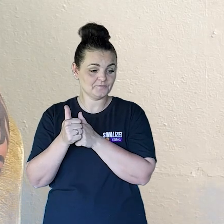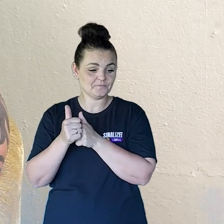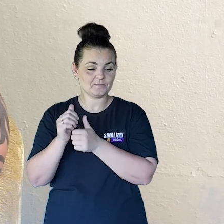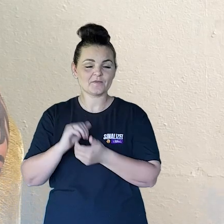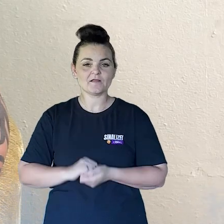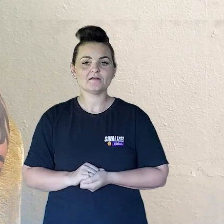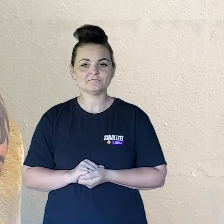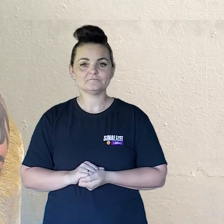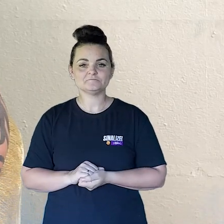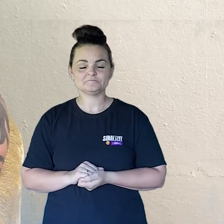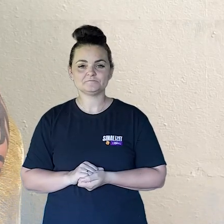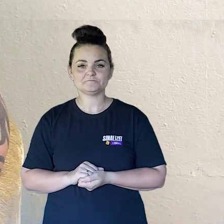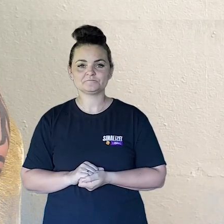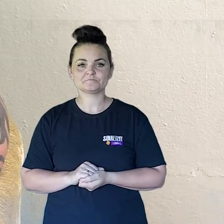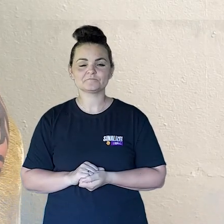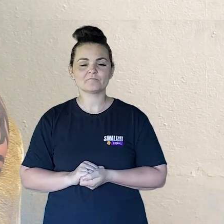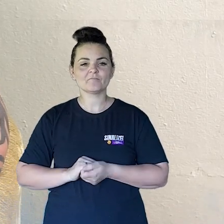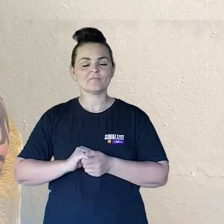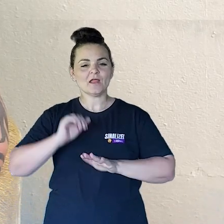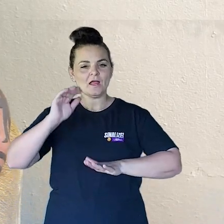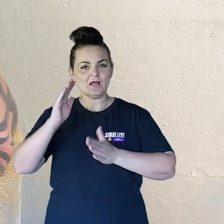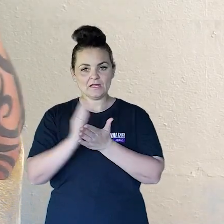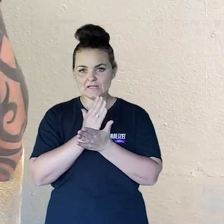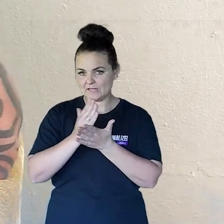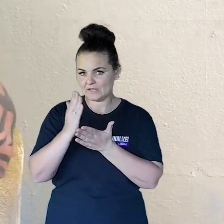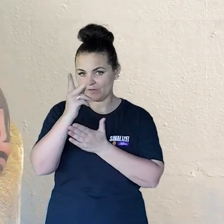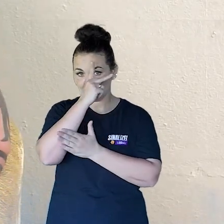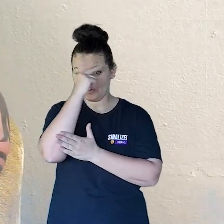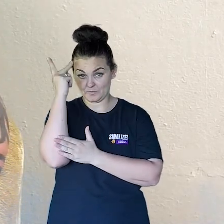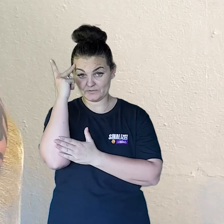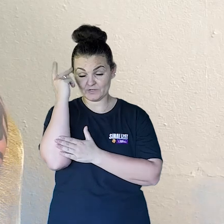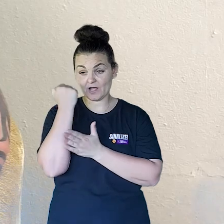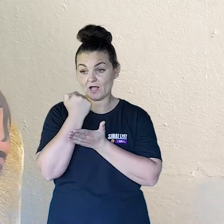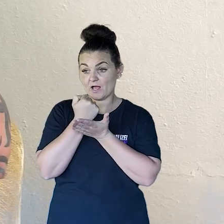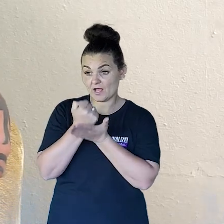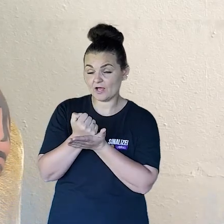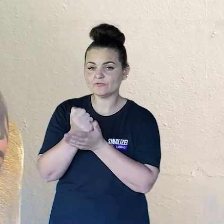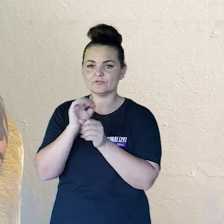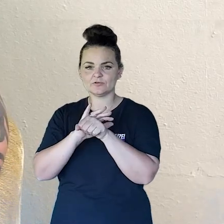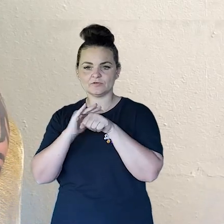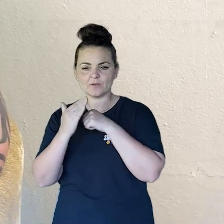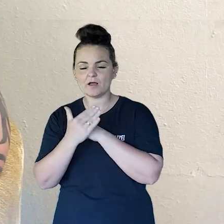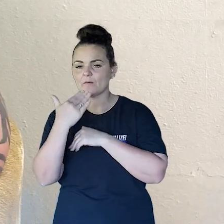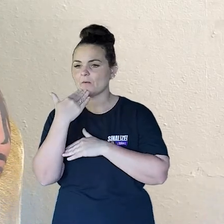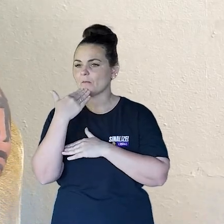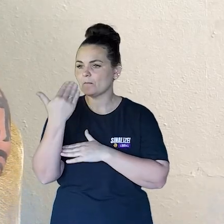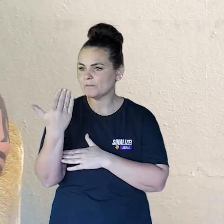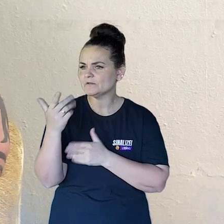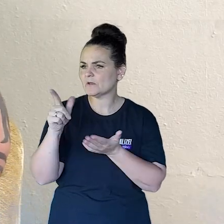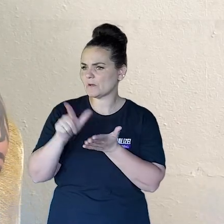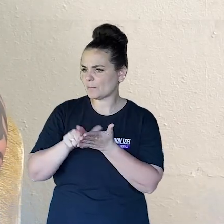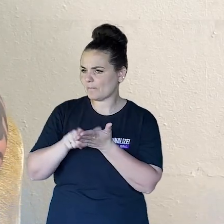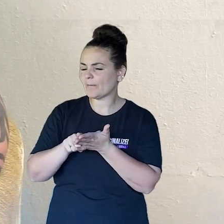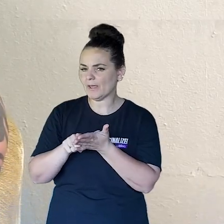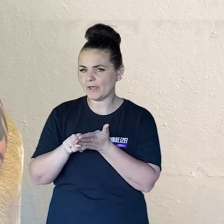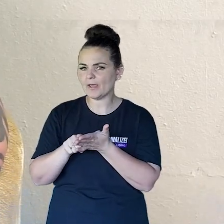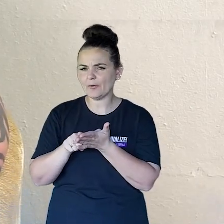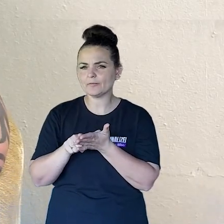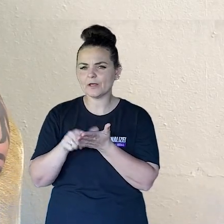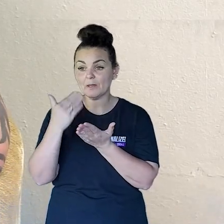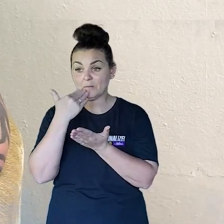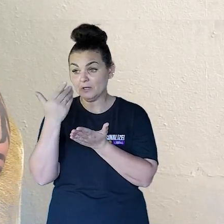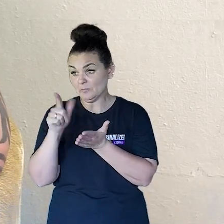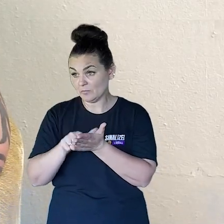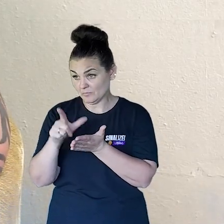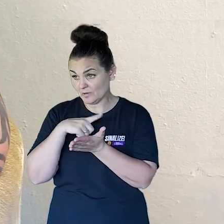E no meu caso, algumas pessoas me ajudaram nos bairros, pediam material, eu mesmo levava esse material para